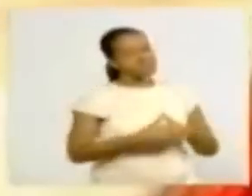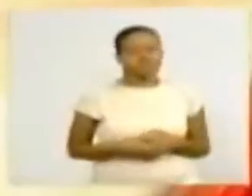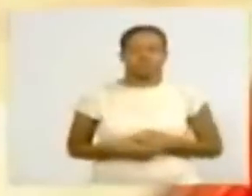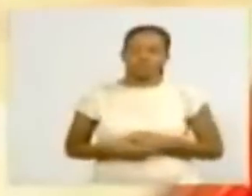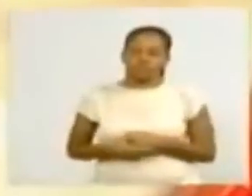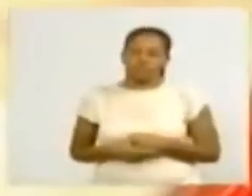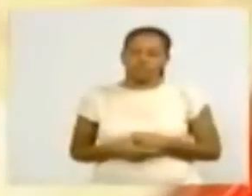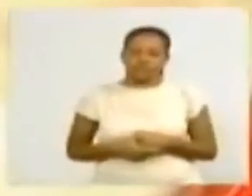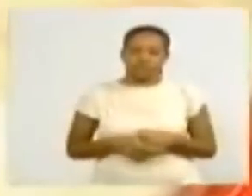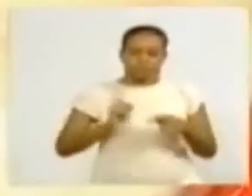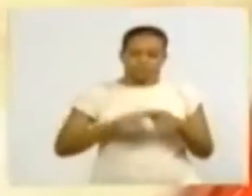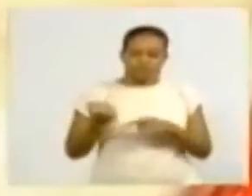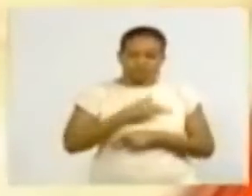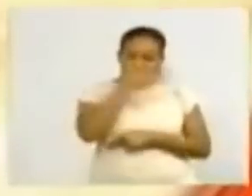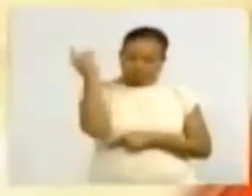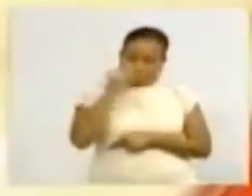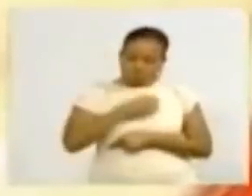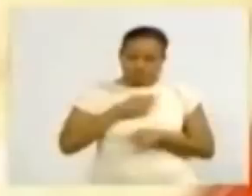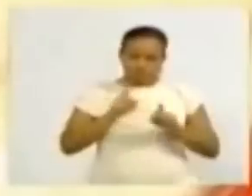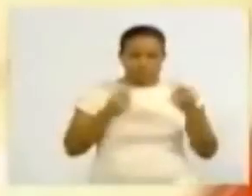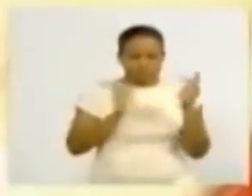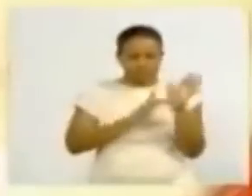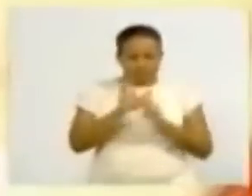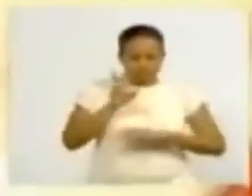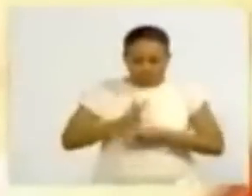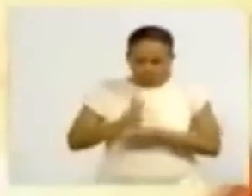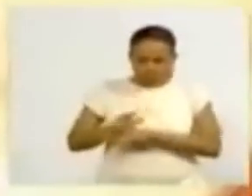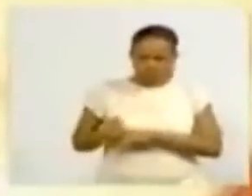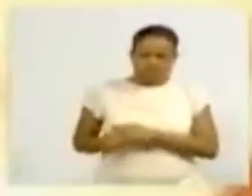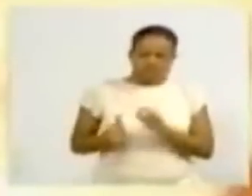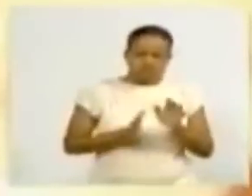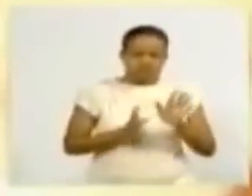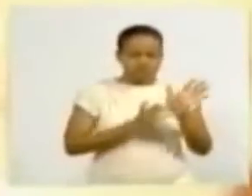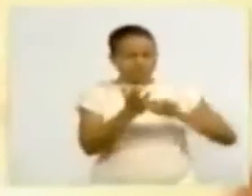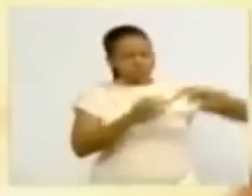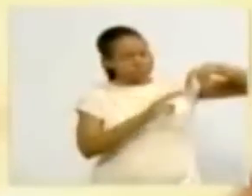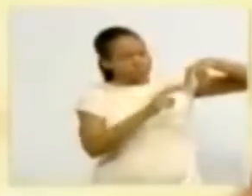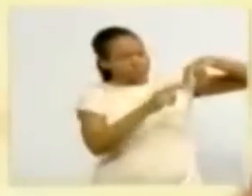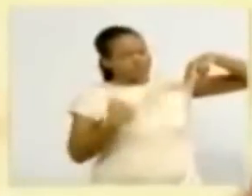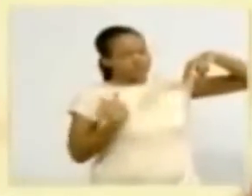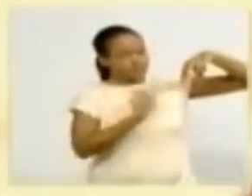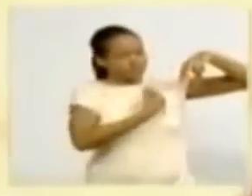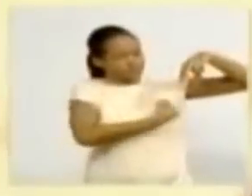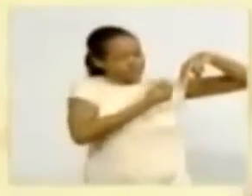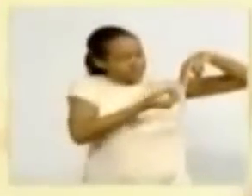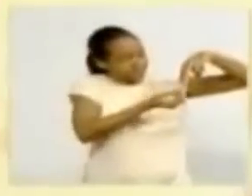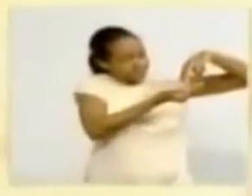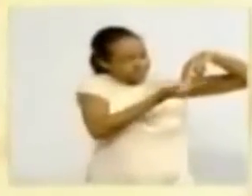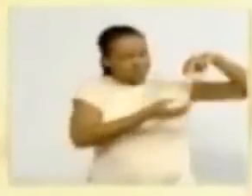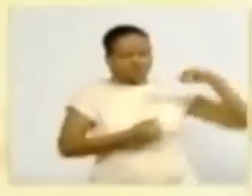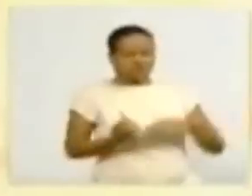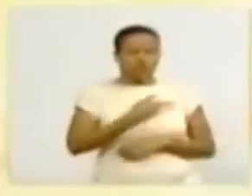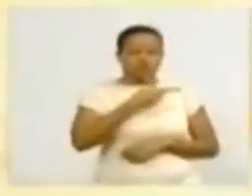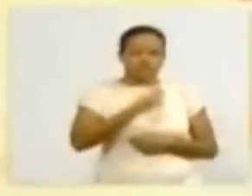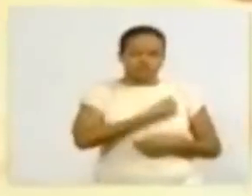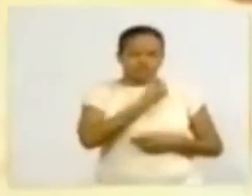sendo miserável, eu lhe protejo. E quando você estiver debaixo dos meus pés, quando você estiver vivendo sob o meu amor,